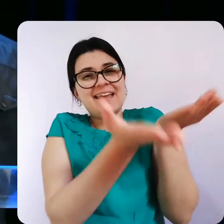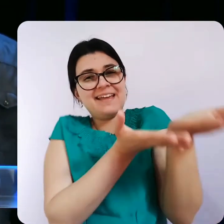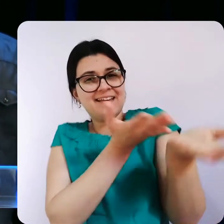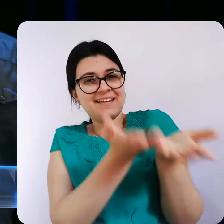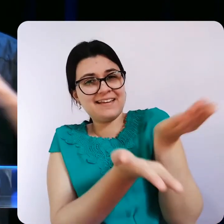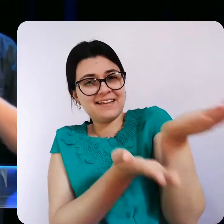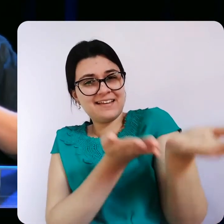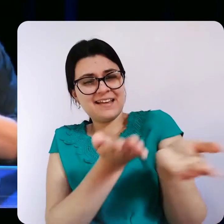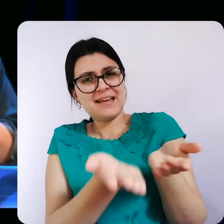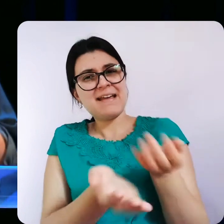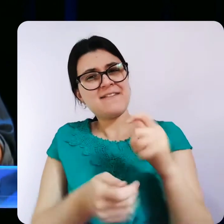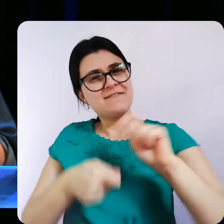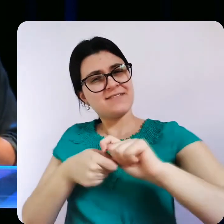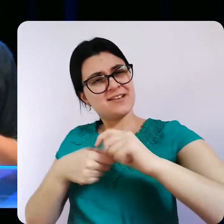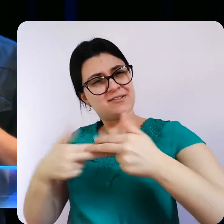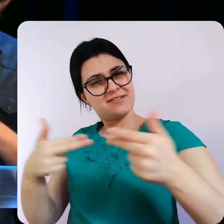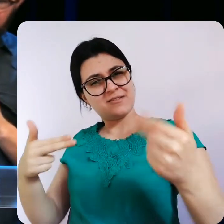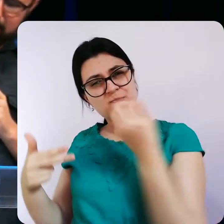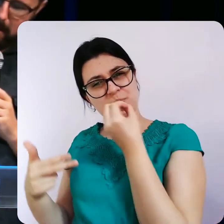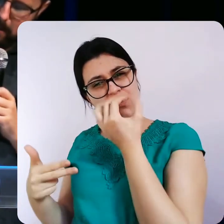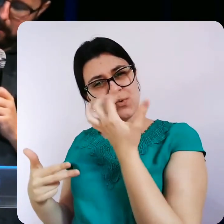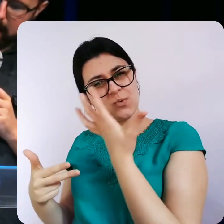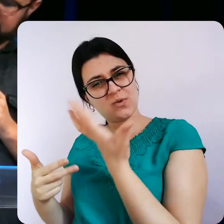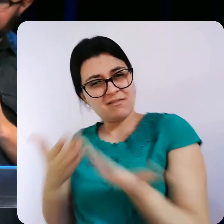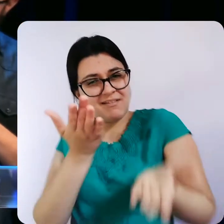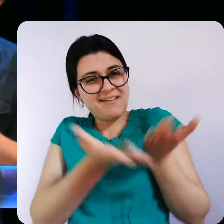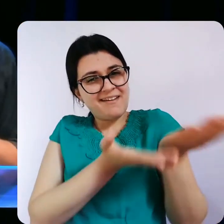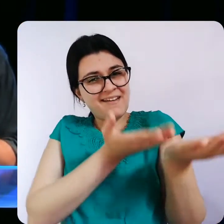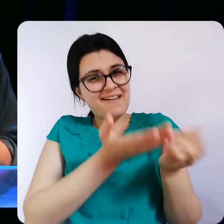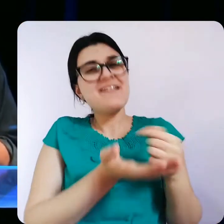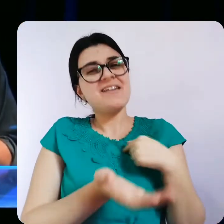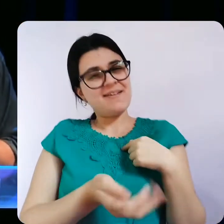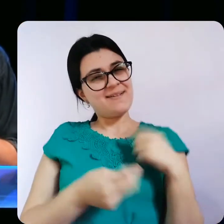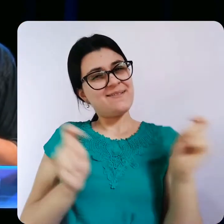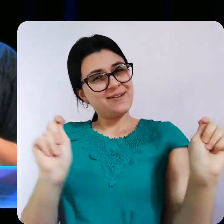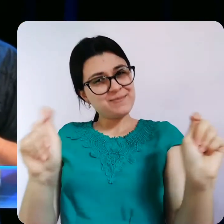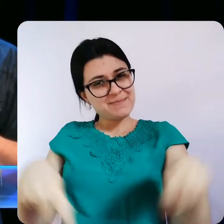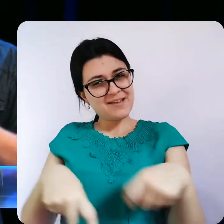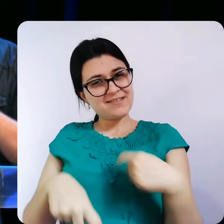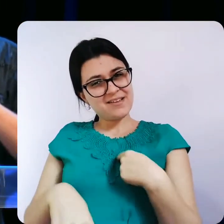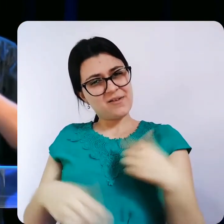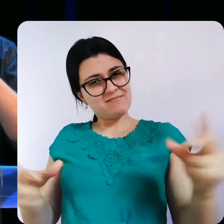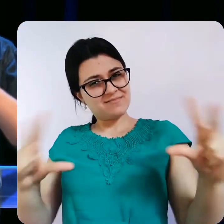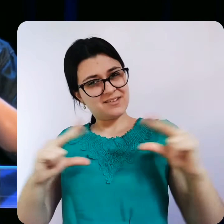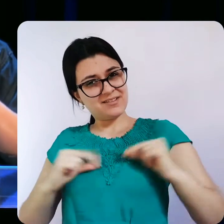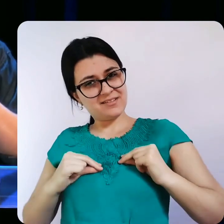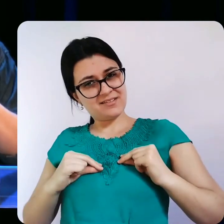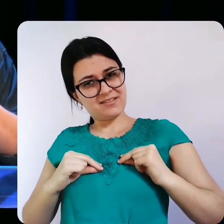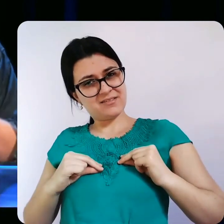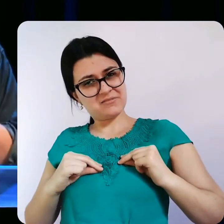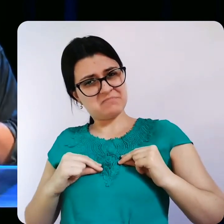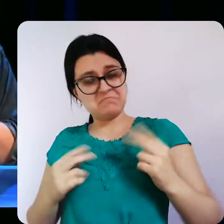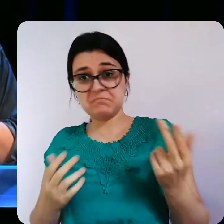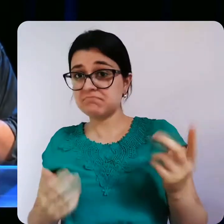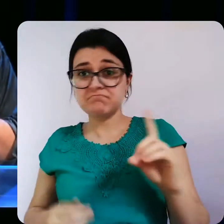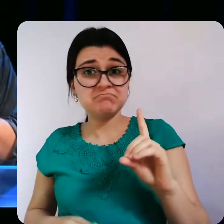através das nossas boas obras, é como tentar atravessar do Brasil até a África, o Oceano Atlântico, a nado.